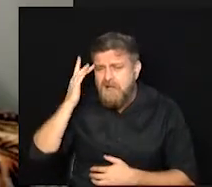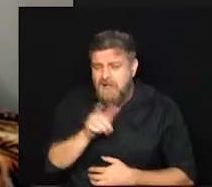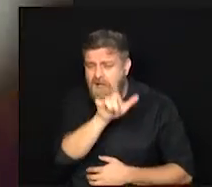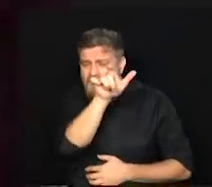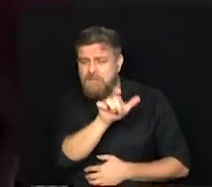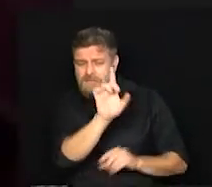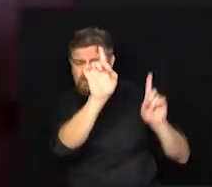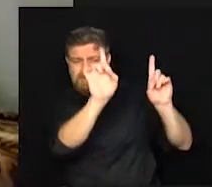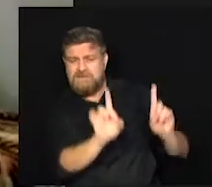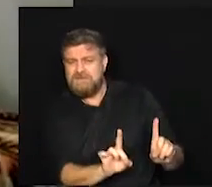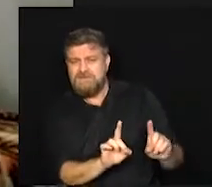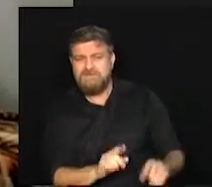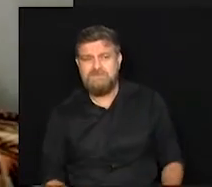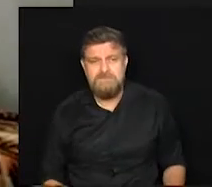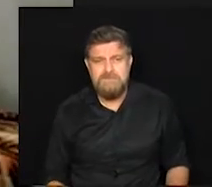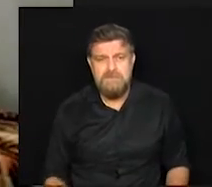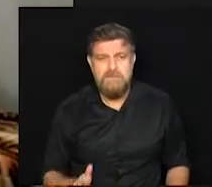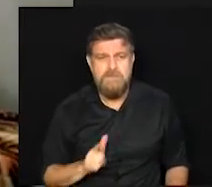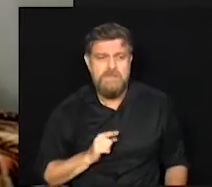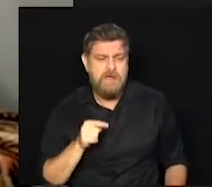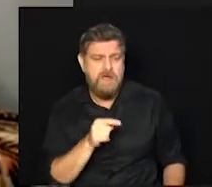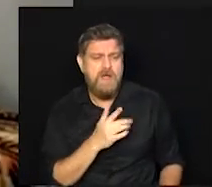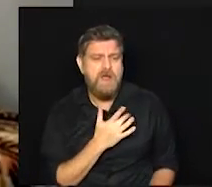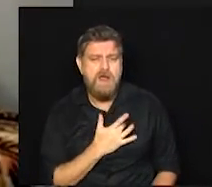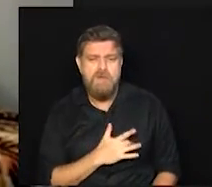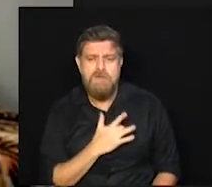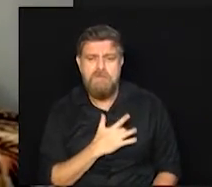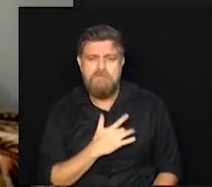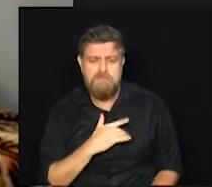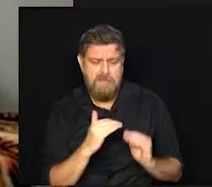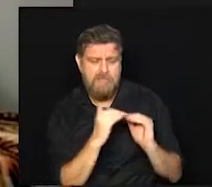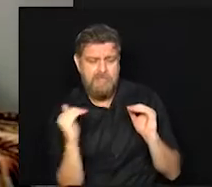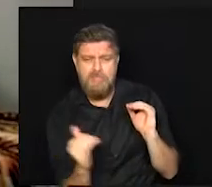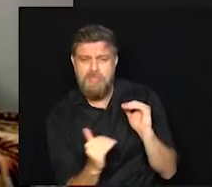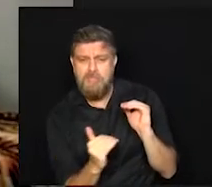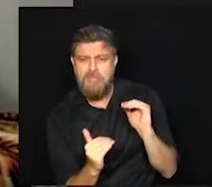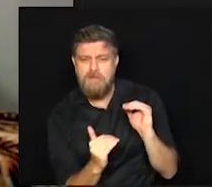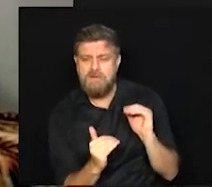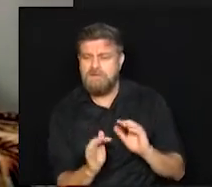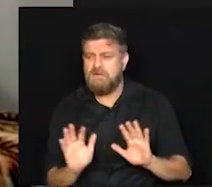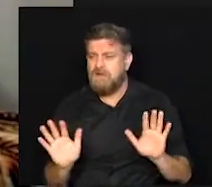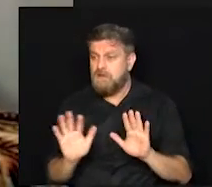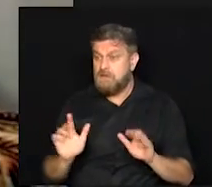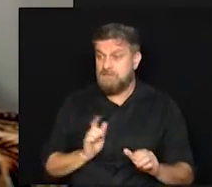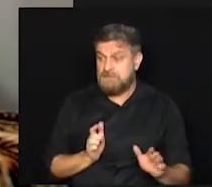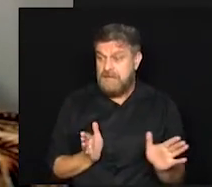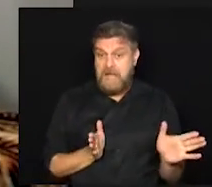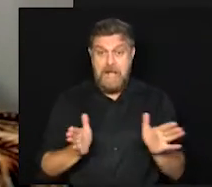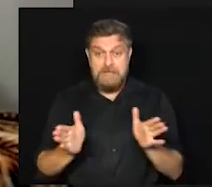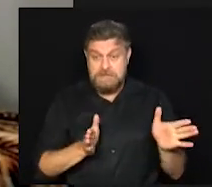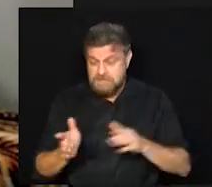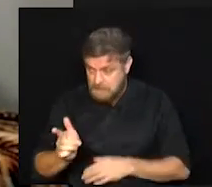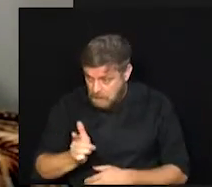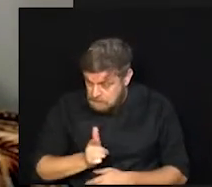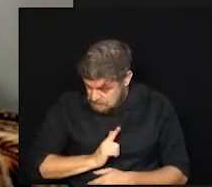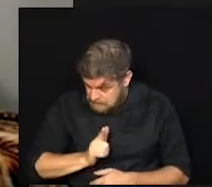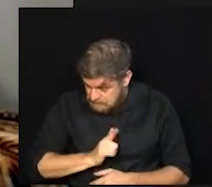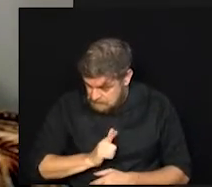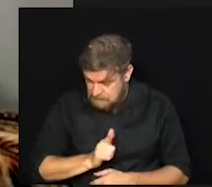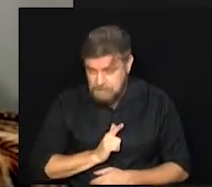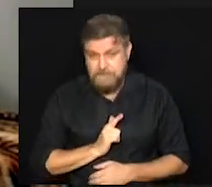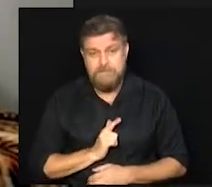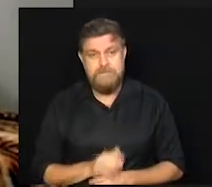serve para ser coitadinha. E se tem acessibilidade, se tem